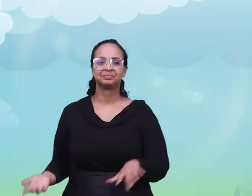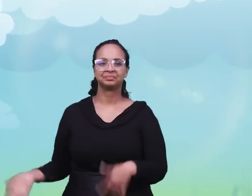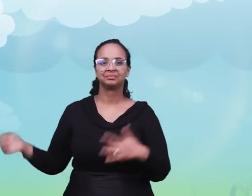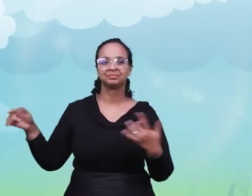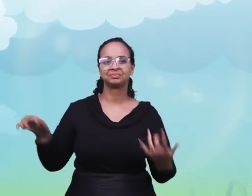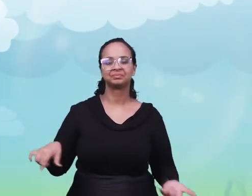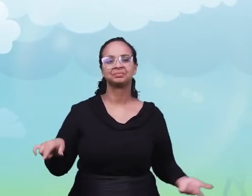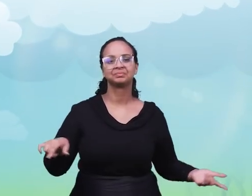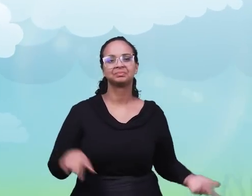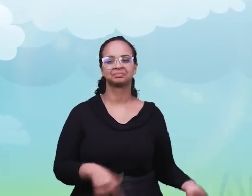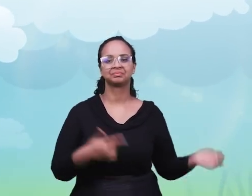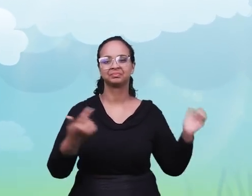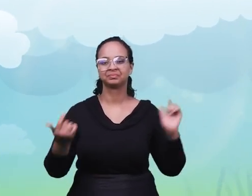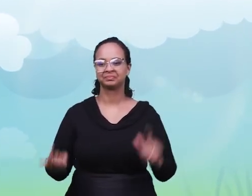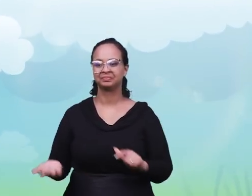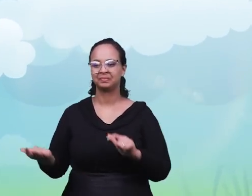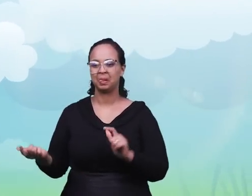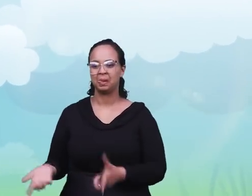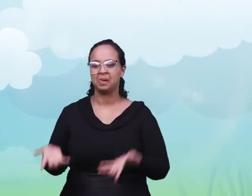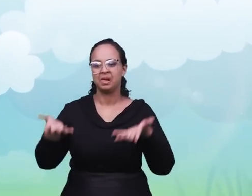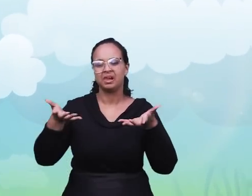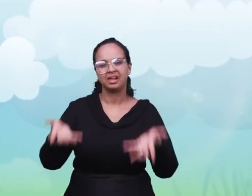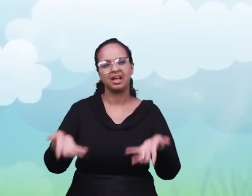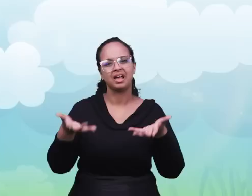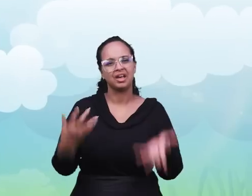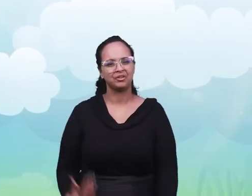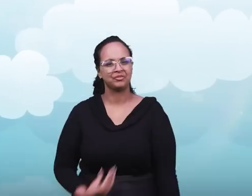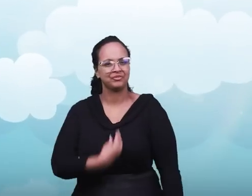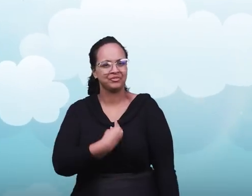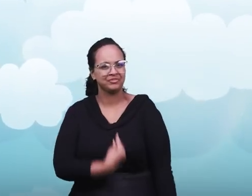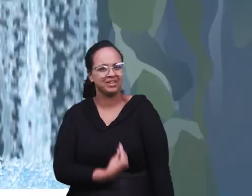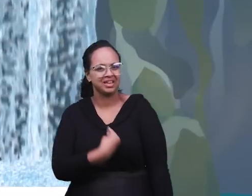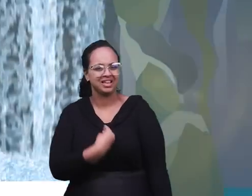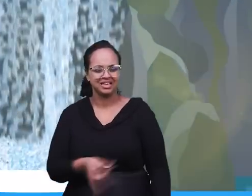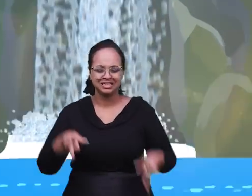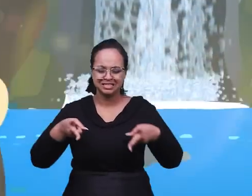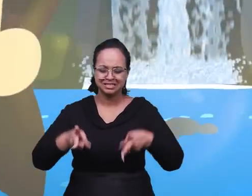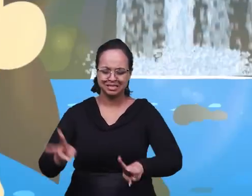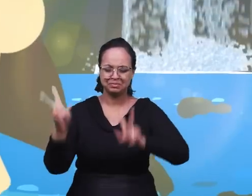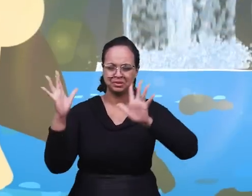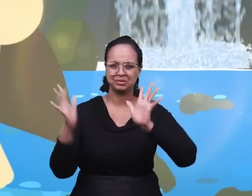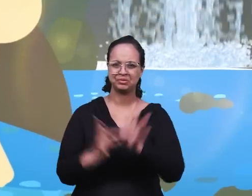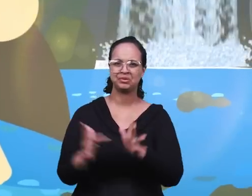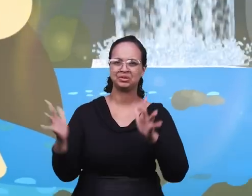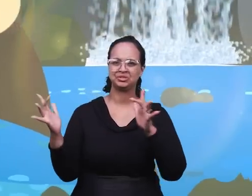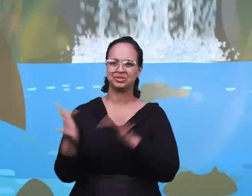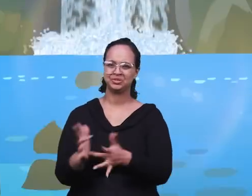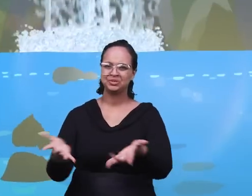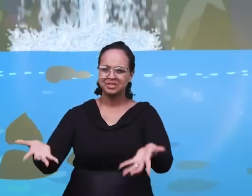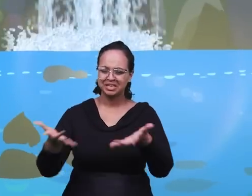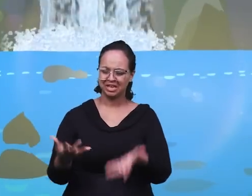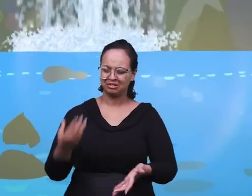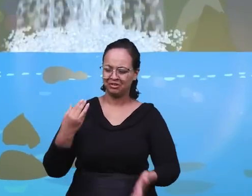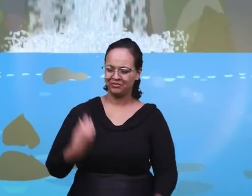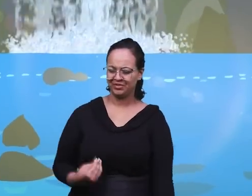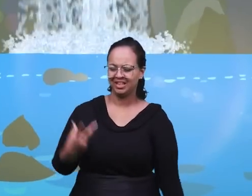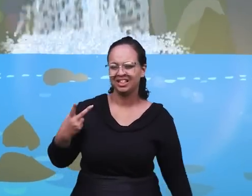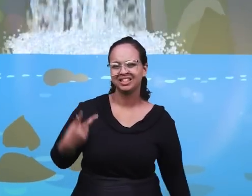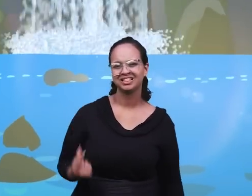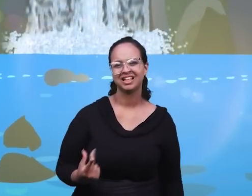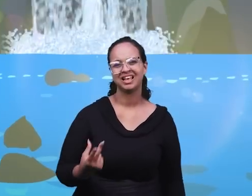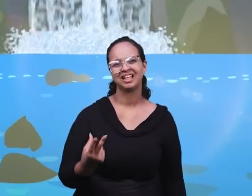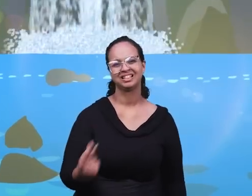Quero viver para sempre com Jesus. Quero beber da água da